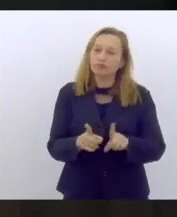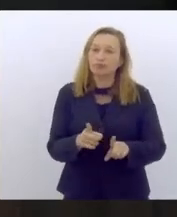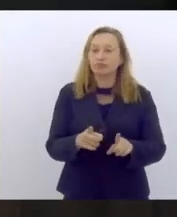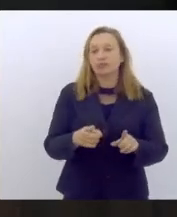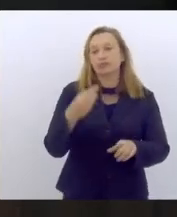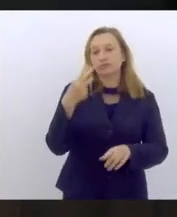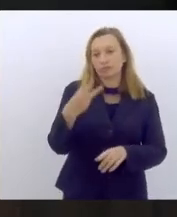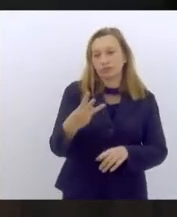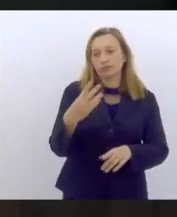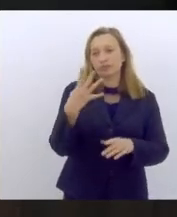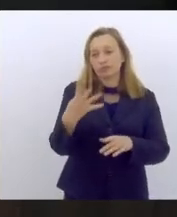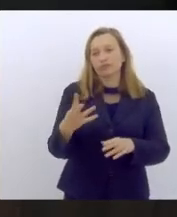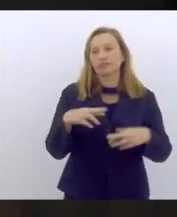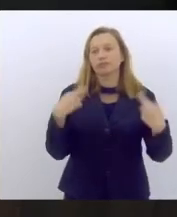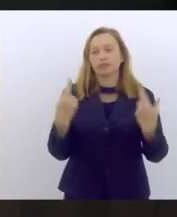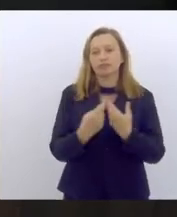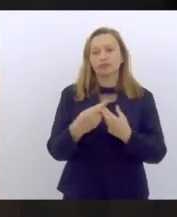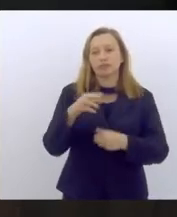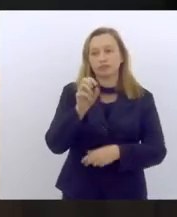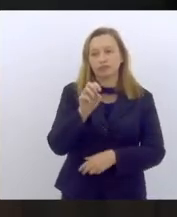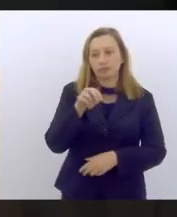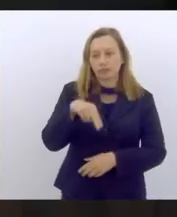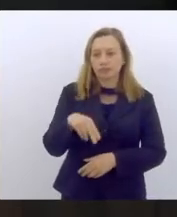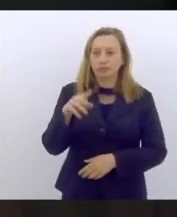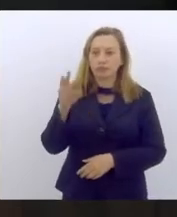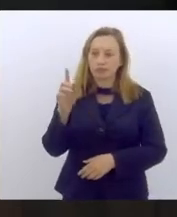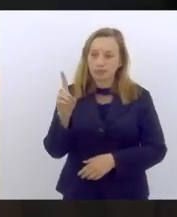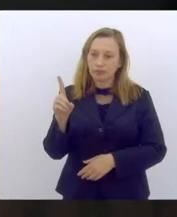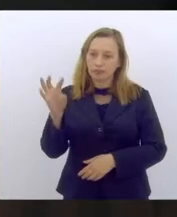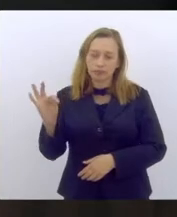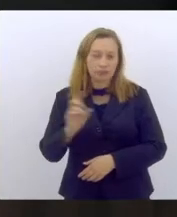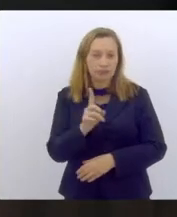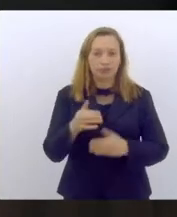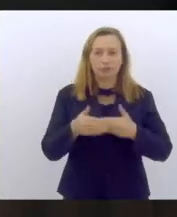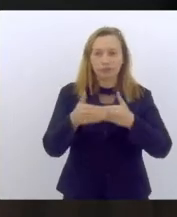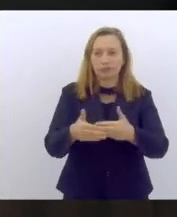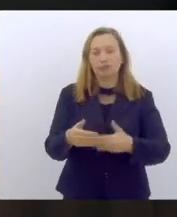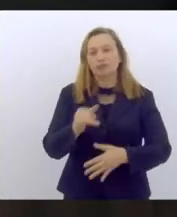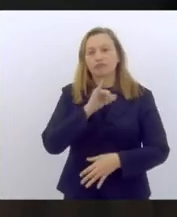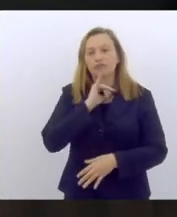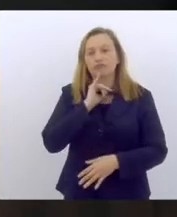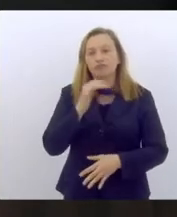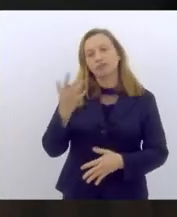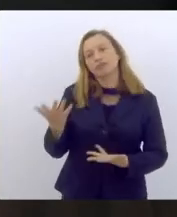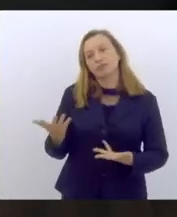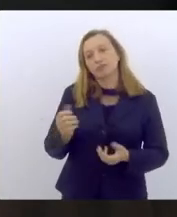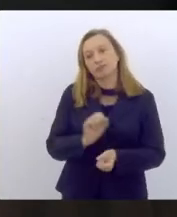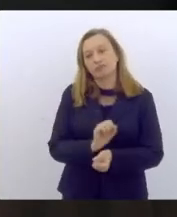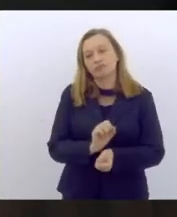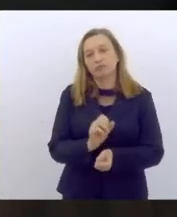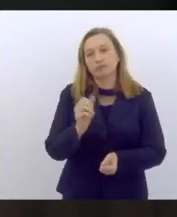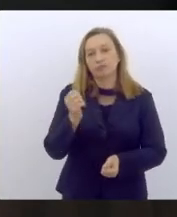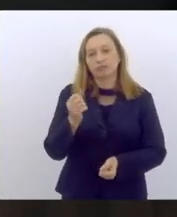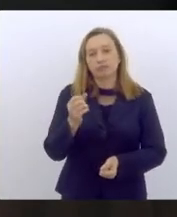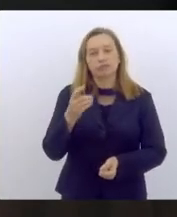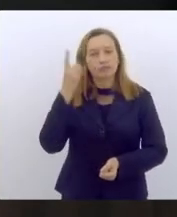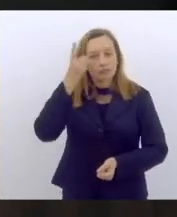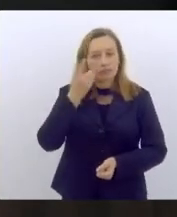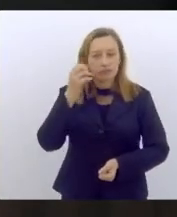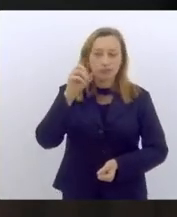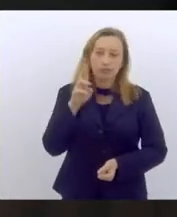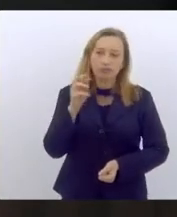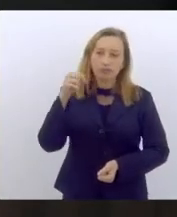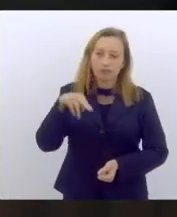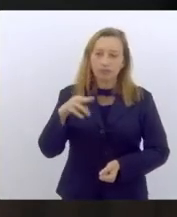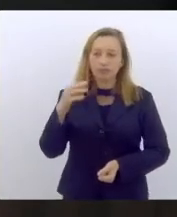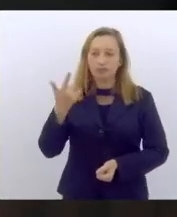quatro reuniões na ANTT e não avanço infelizmente Tomara que o deputado Alexandre Anderson perdão tenha mais